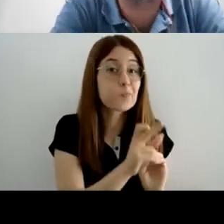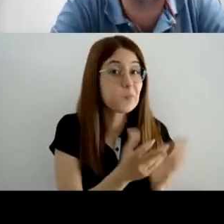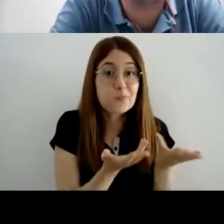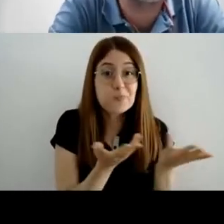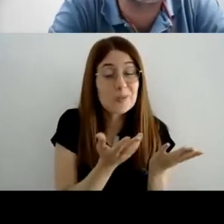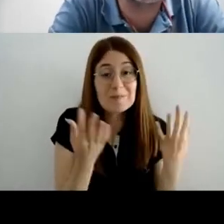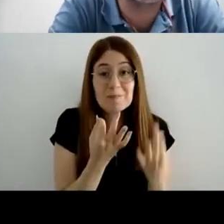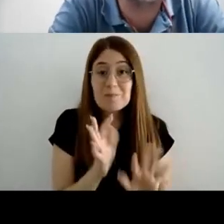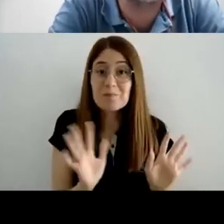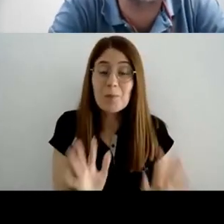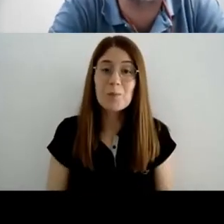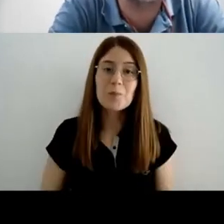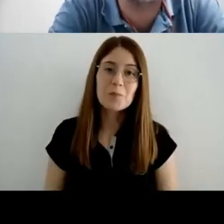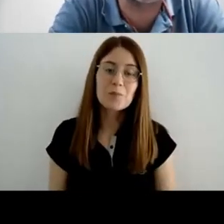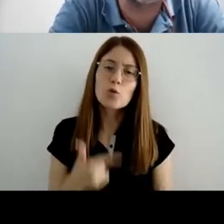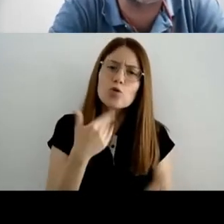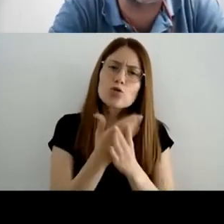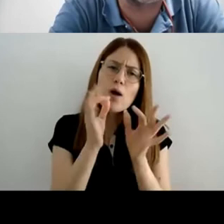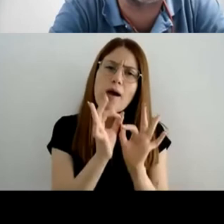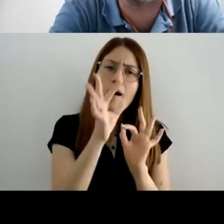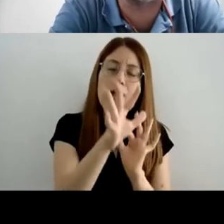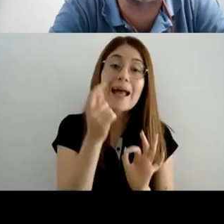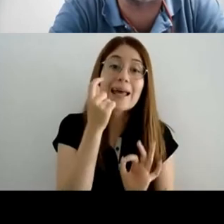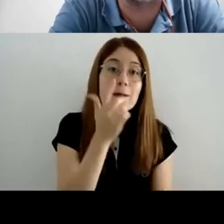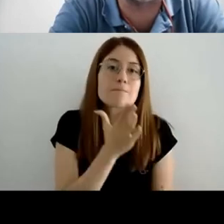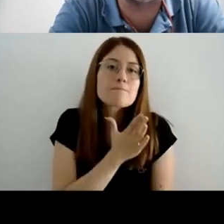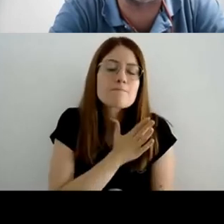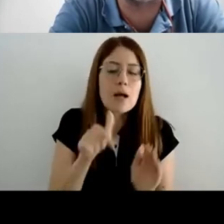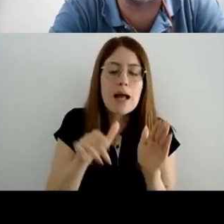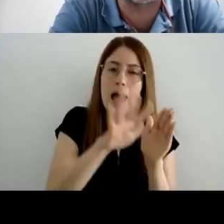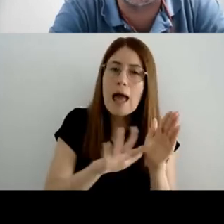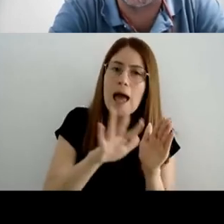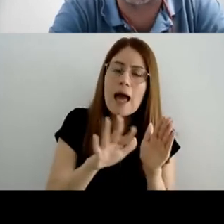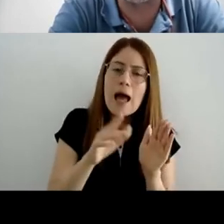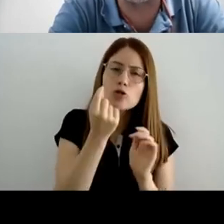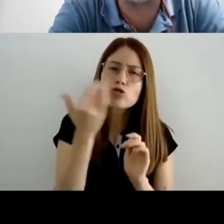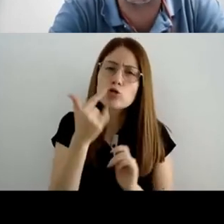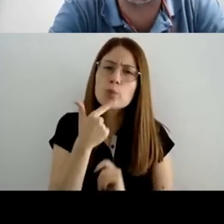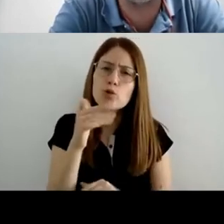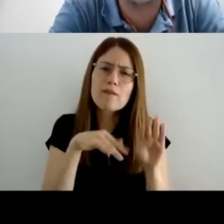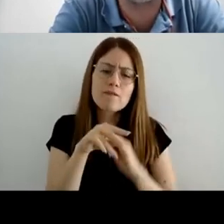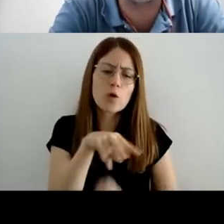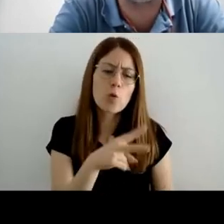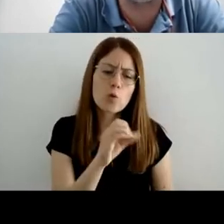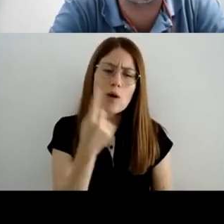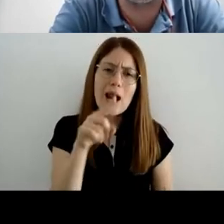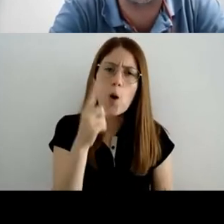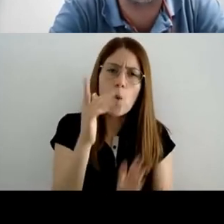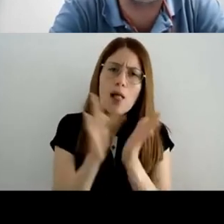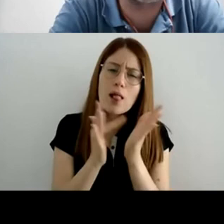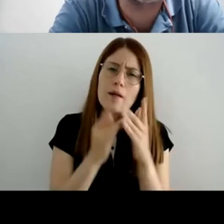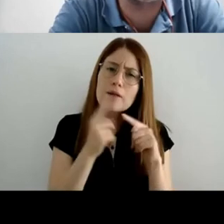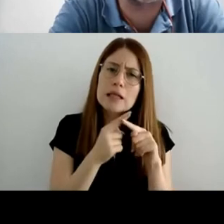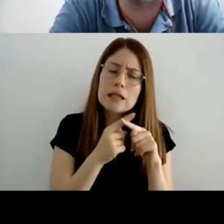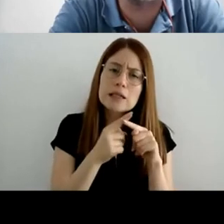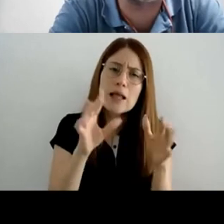Eu só iria sugerir para quem gosta destas áreas, na pergunta que fez ao Nuno, há um livro que é muito interessante, que é o